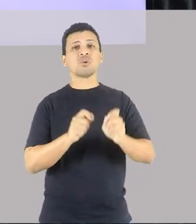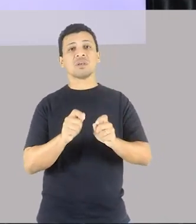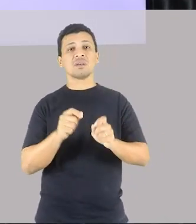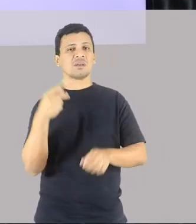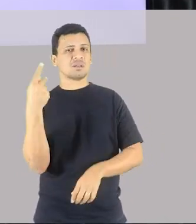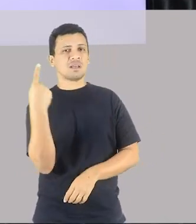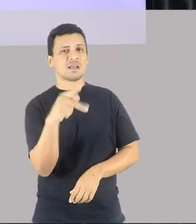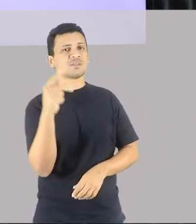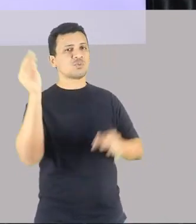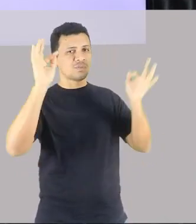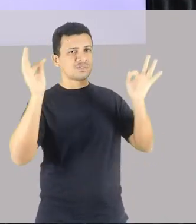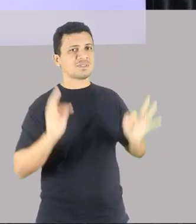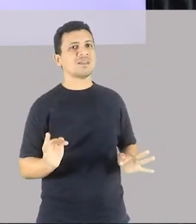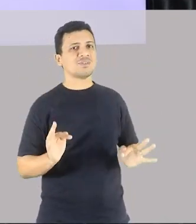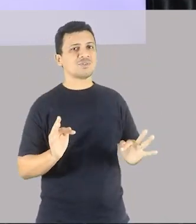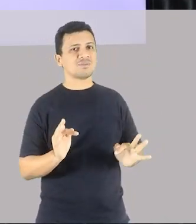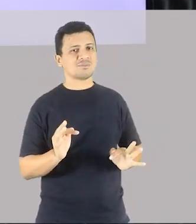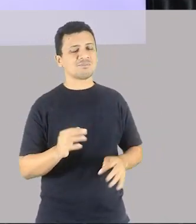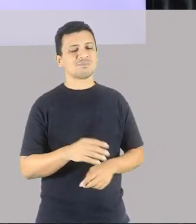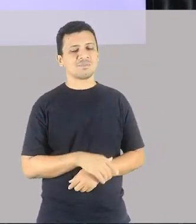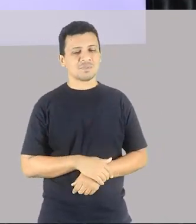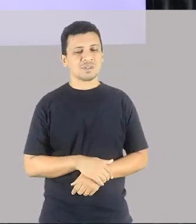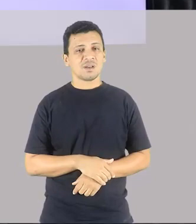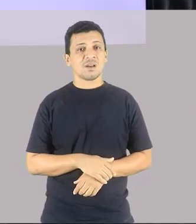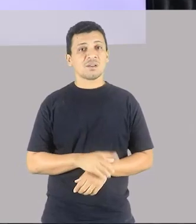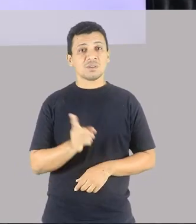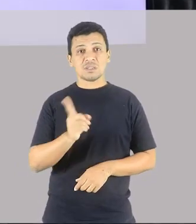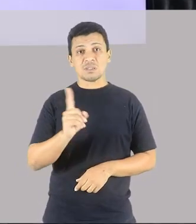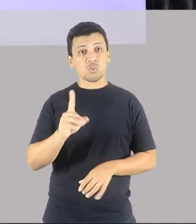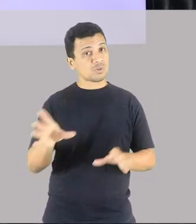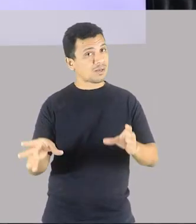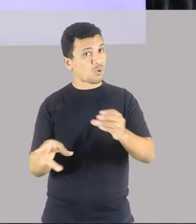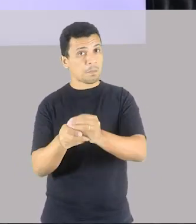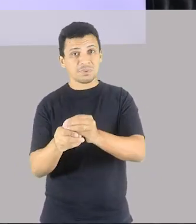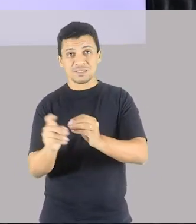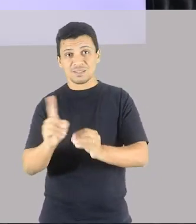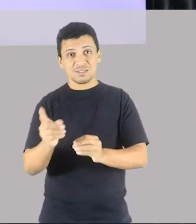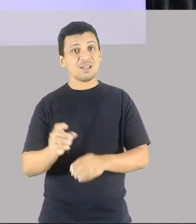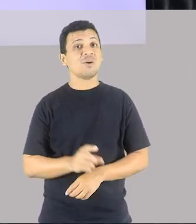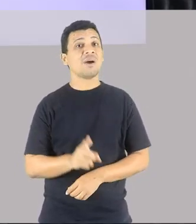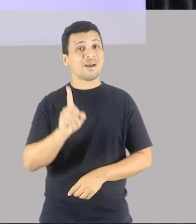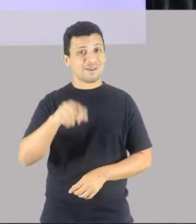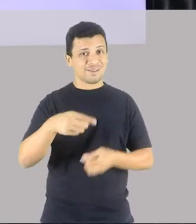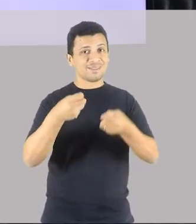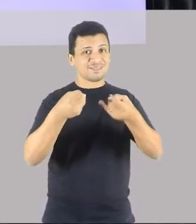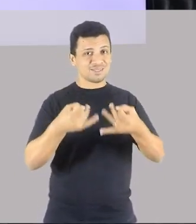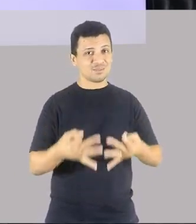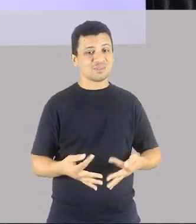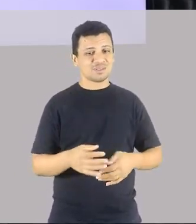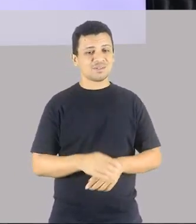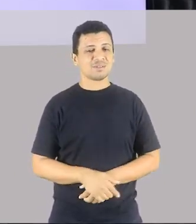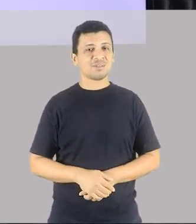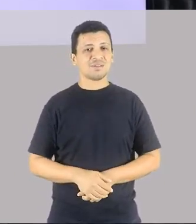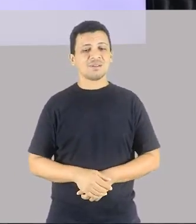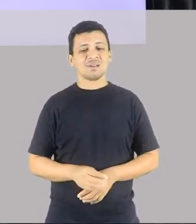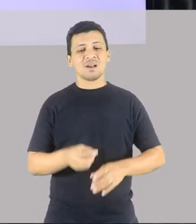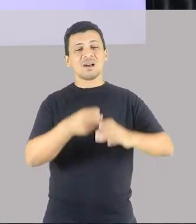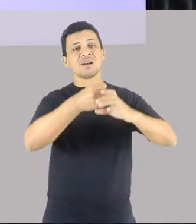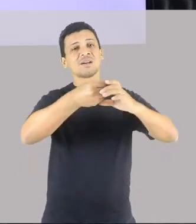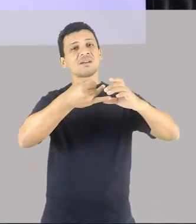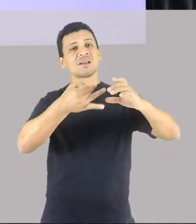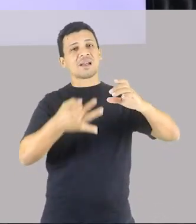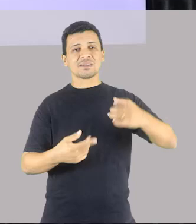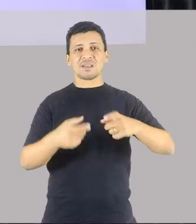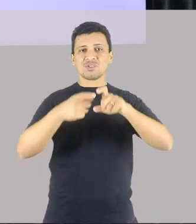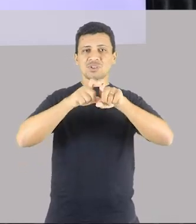A sua felicidade. Tá? Observe como não está completando, né, está mais explicando. Uma característica da